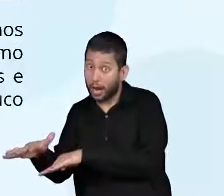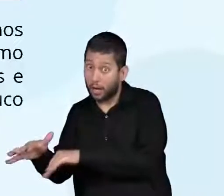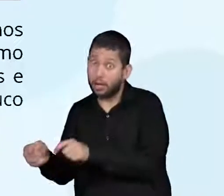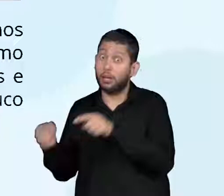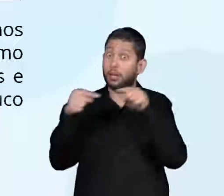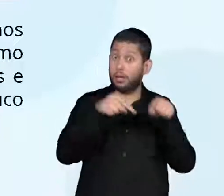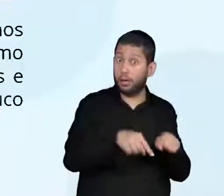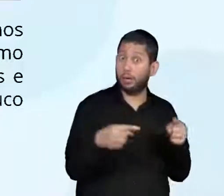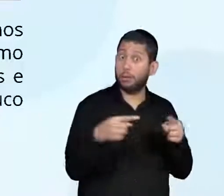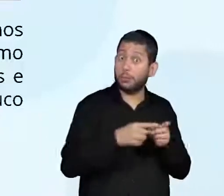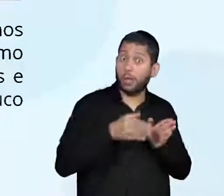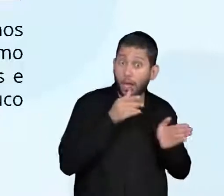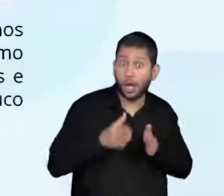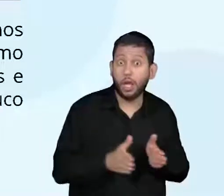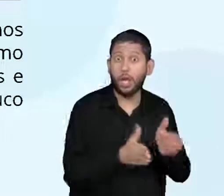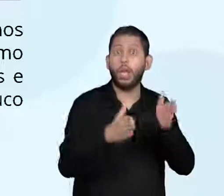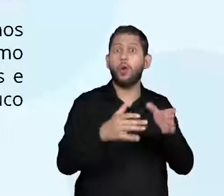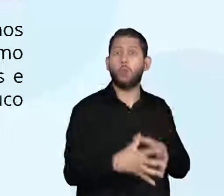atingindo